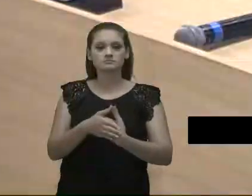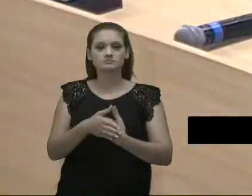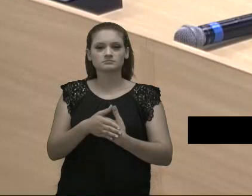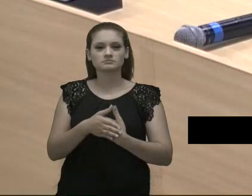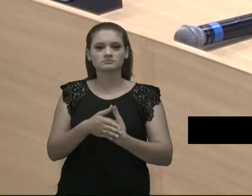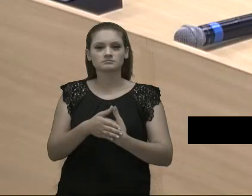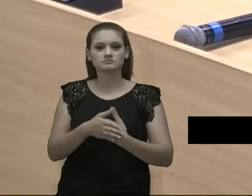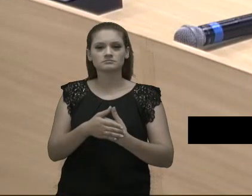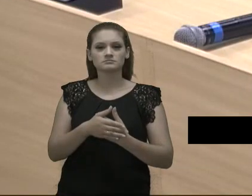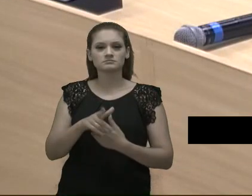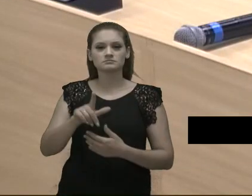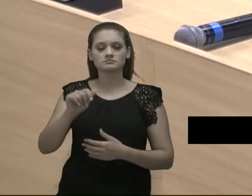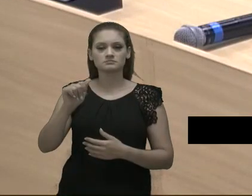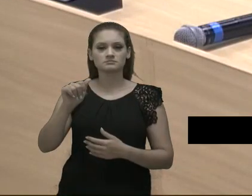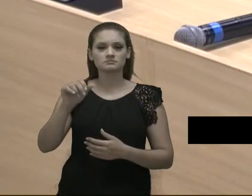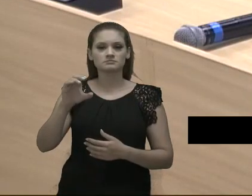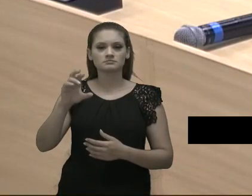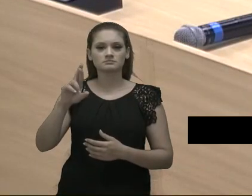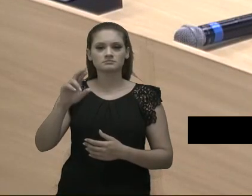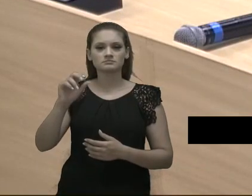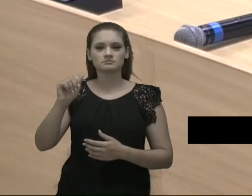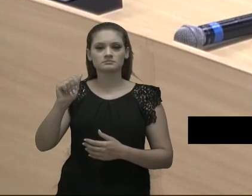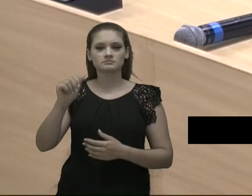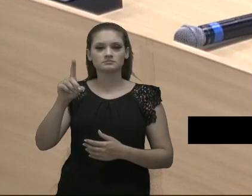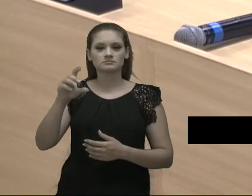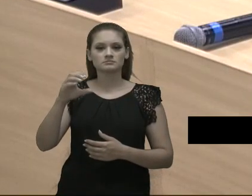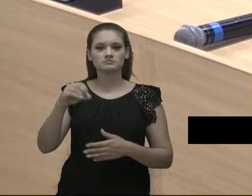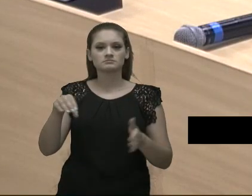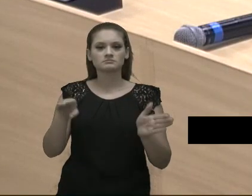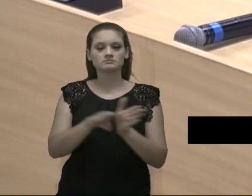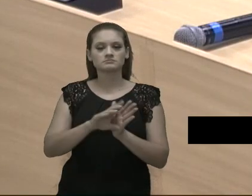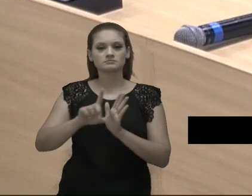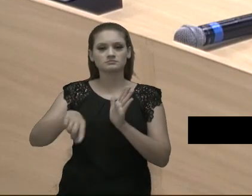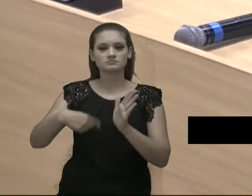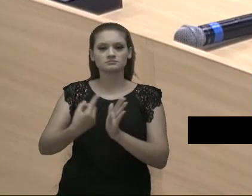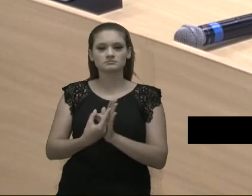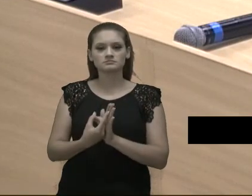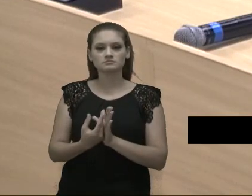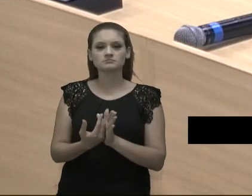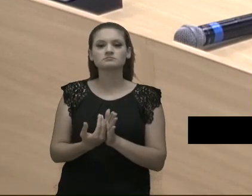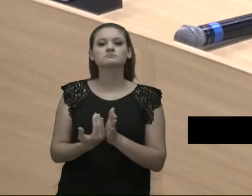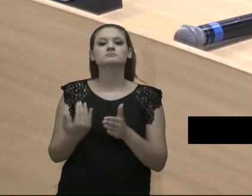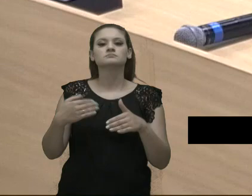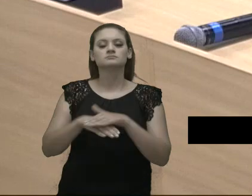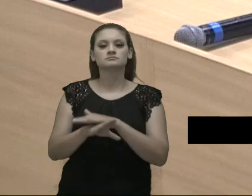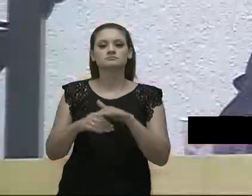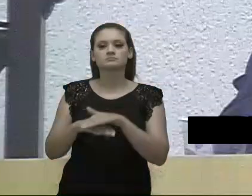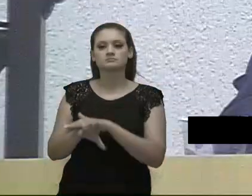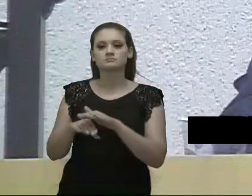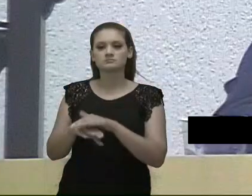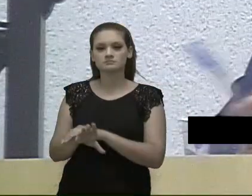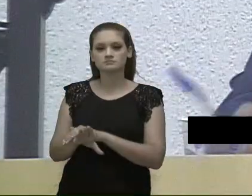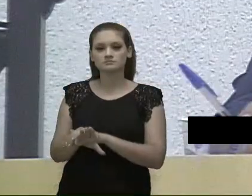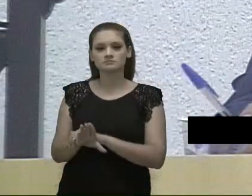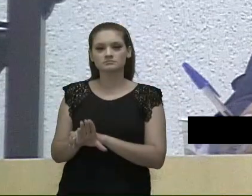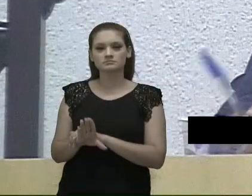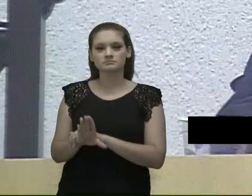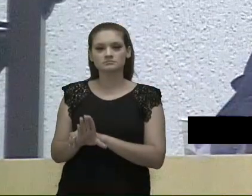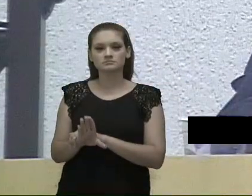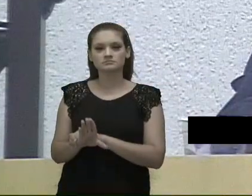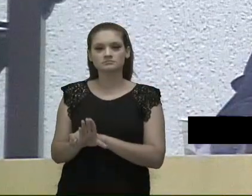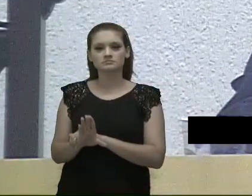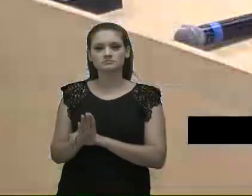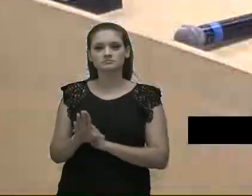Na hora que chegou, ele estava lacrado. E depois a gente colocou... Mas não lacrou para mandar para São Paulo, só fechou. O que